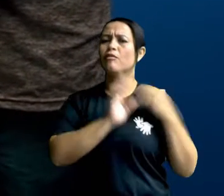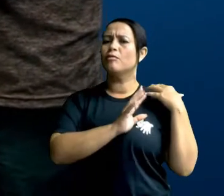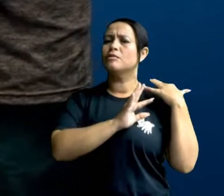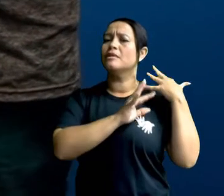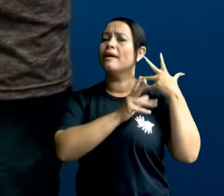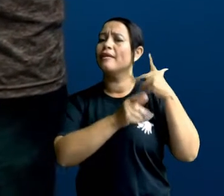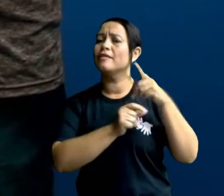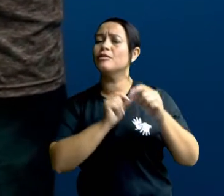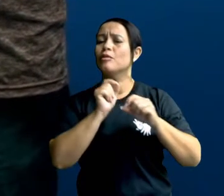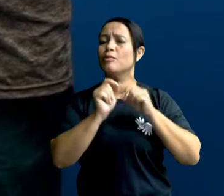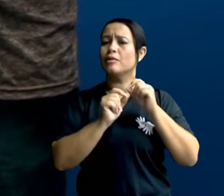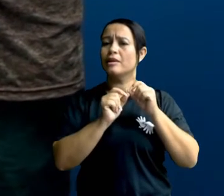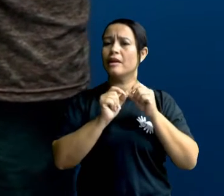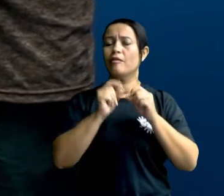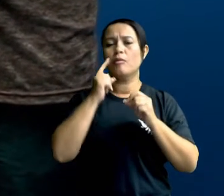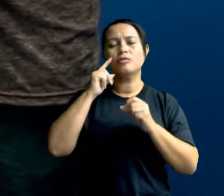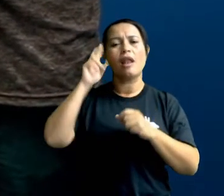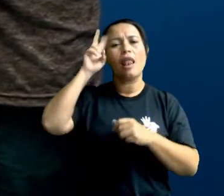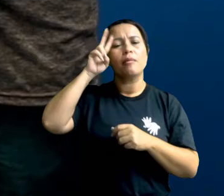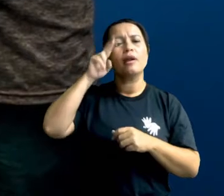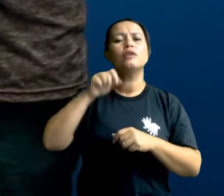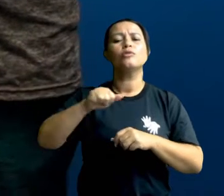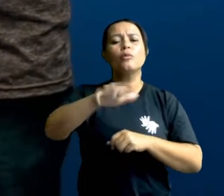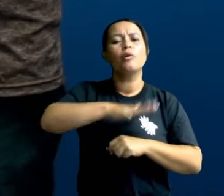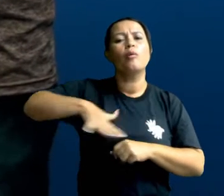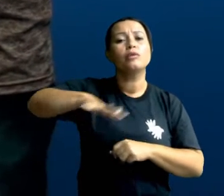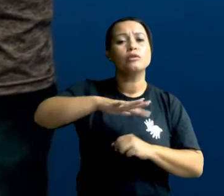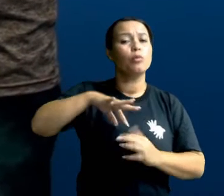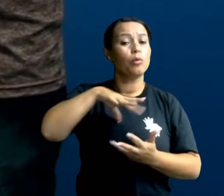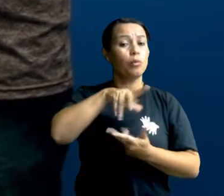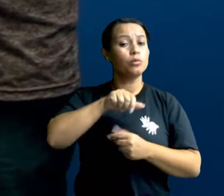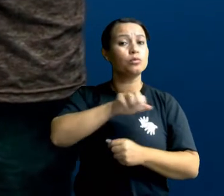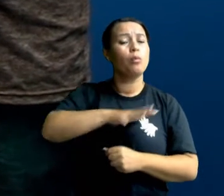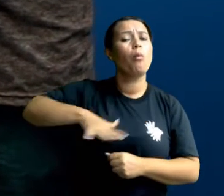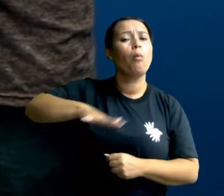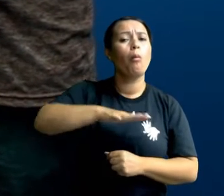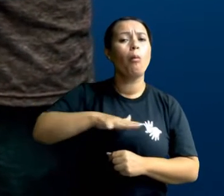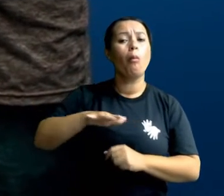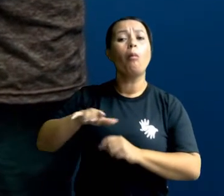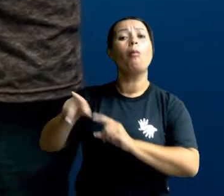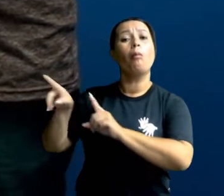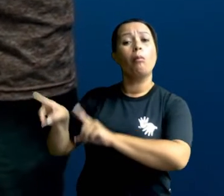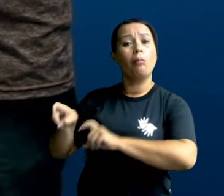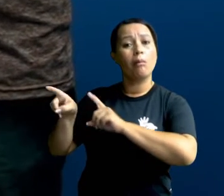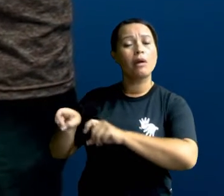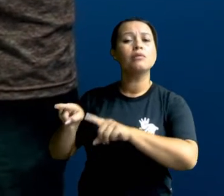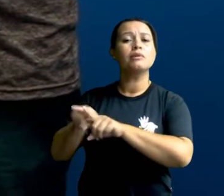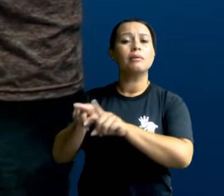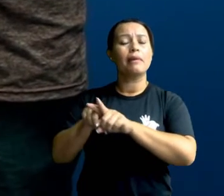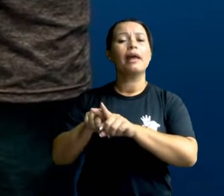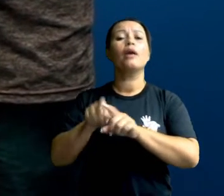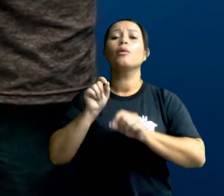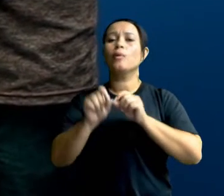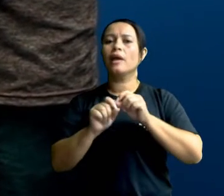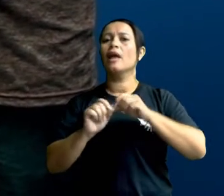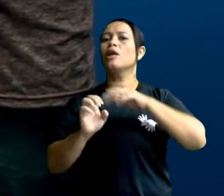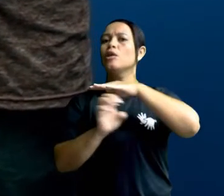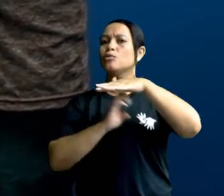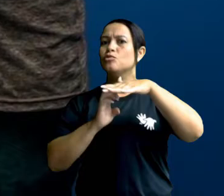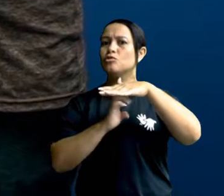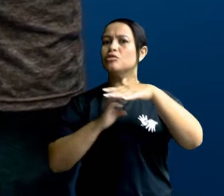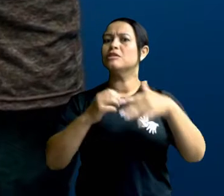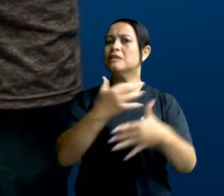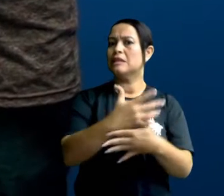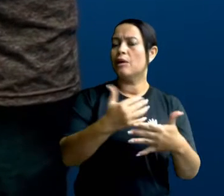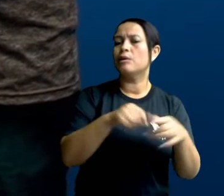vamos retomar o assunto sobre urbanização, sobre o mundo urbano, trazendo o tema Sociedade Urbano-Industrial